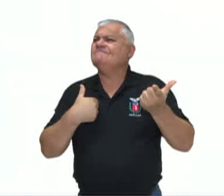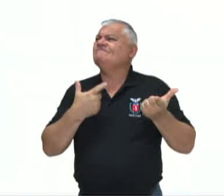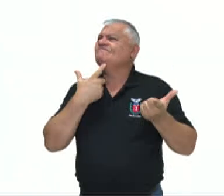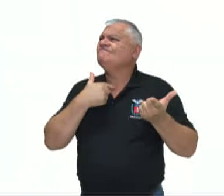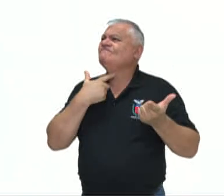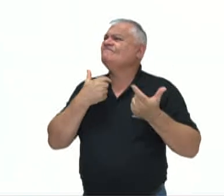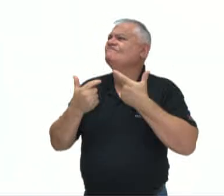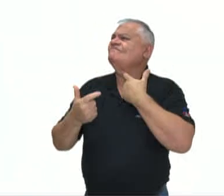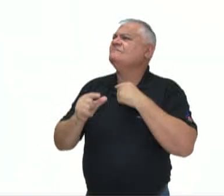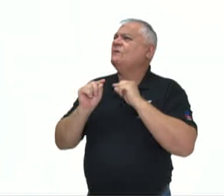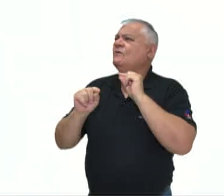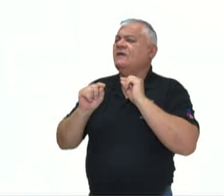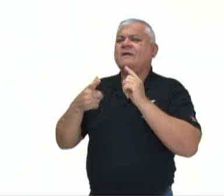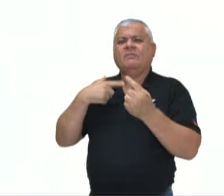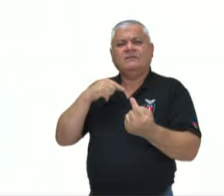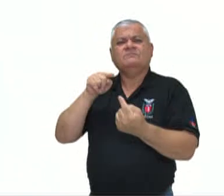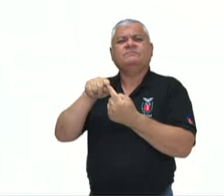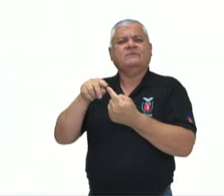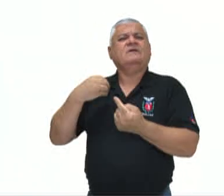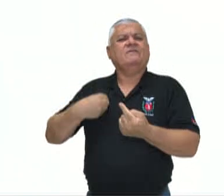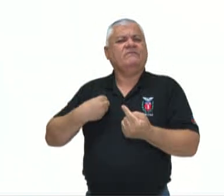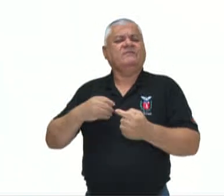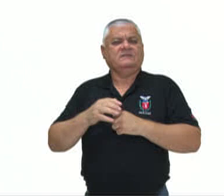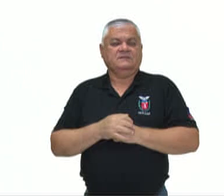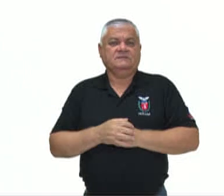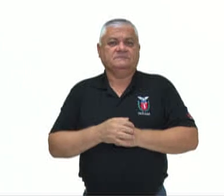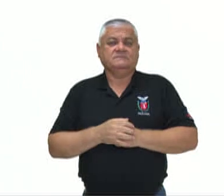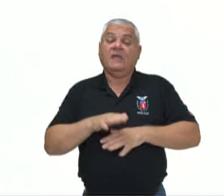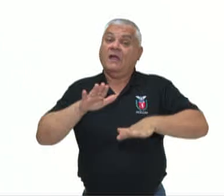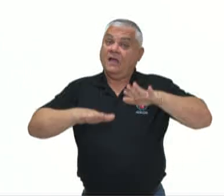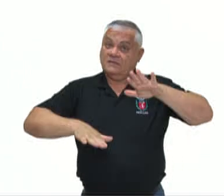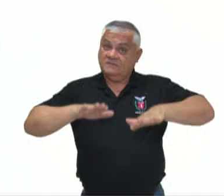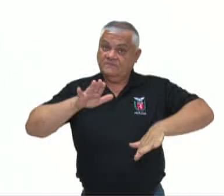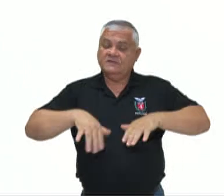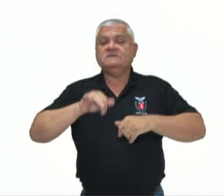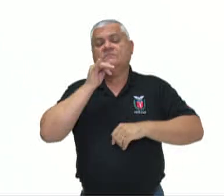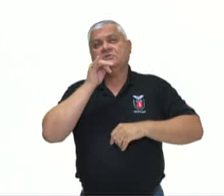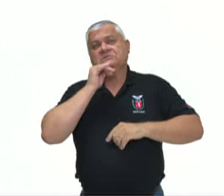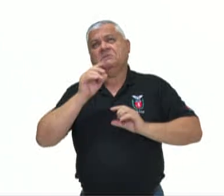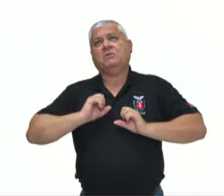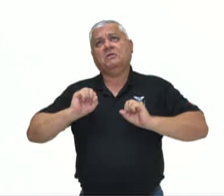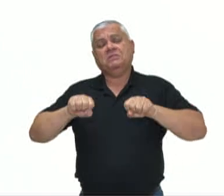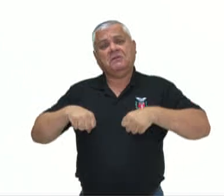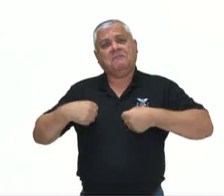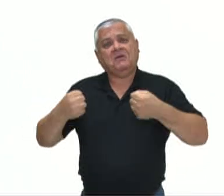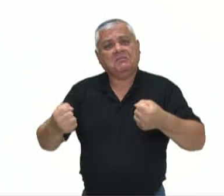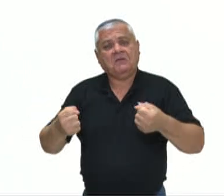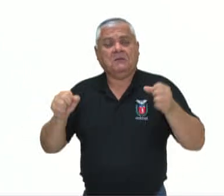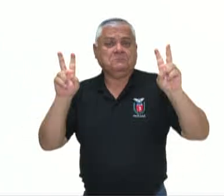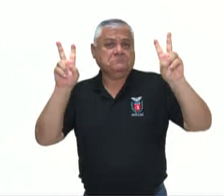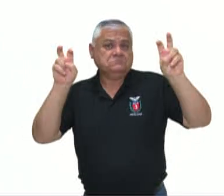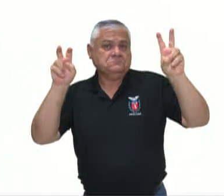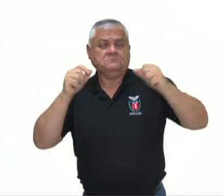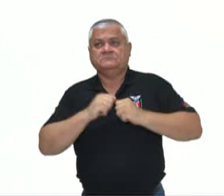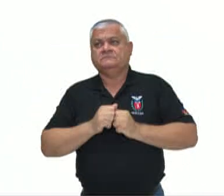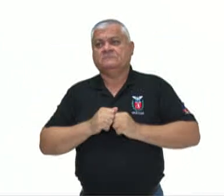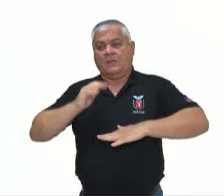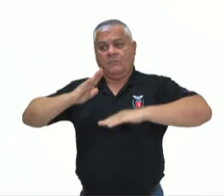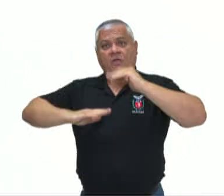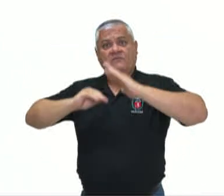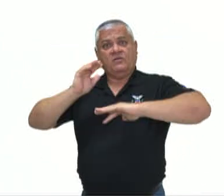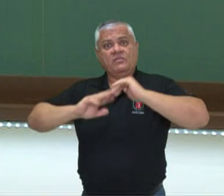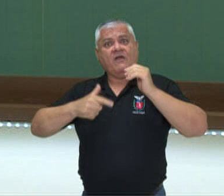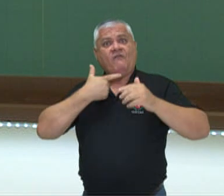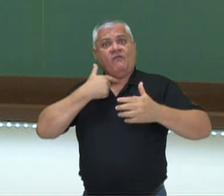à vida. E muitas vezes esse propósito pode ser defender uma causa, a realização profissional,